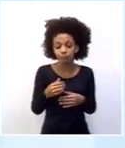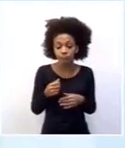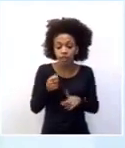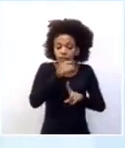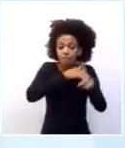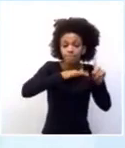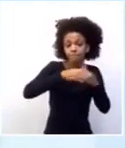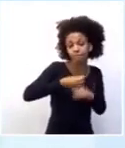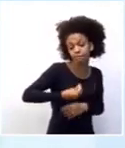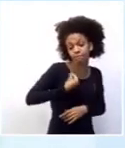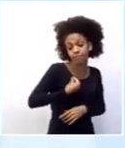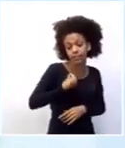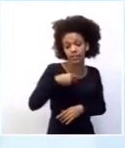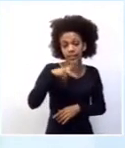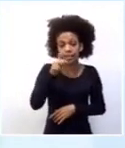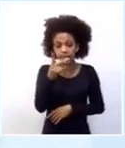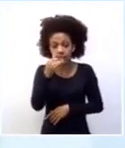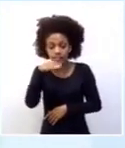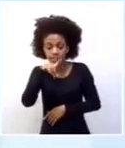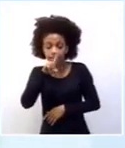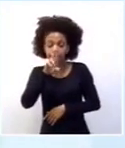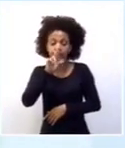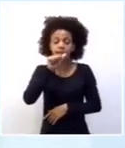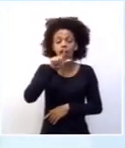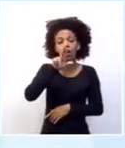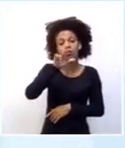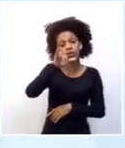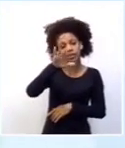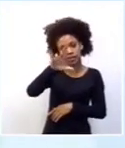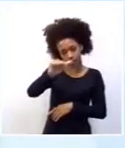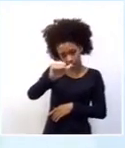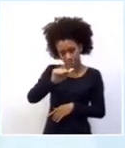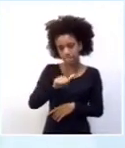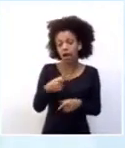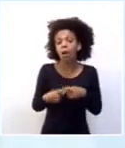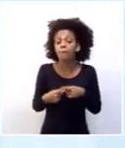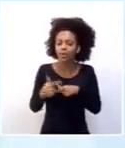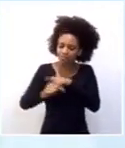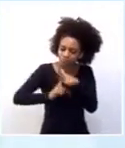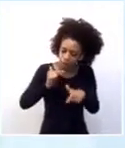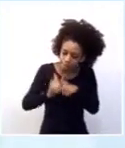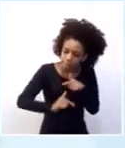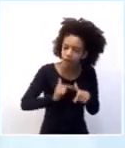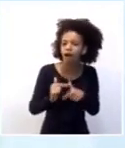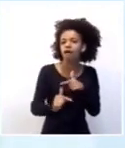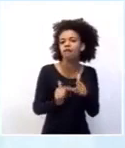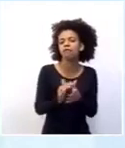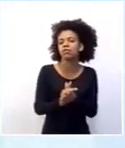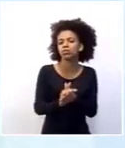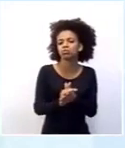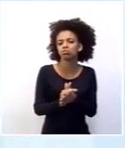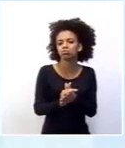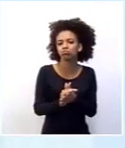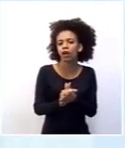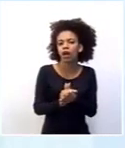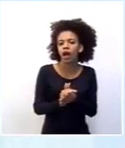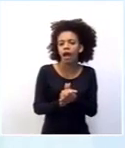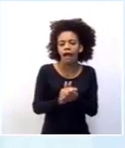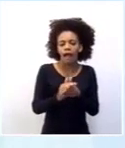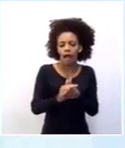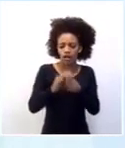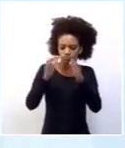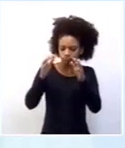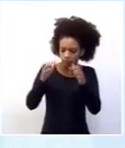civilizações hidráulicas ou de regadio, porque elas trabalham muito essa questão da questão da irrigação